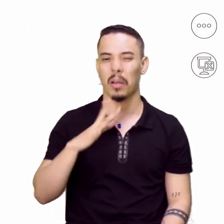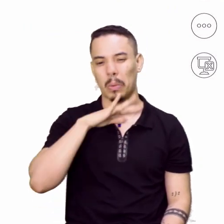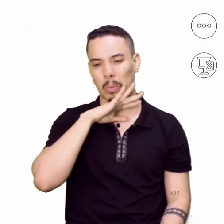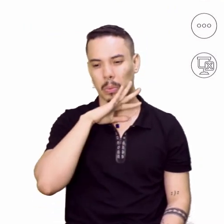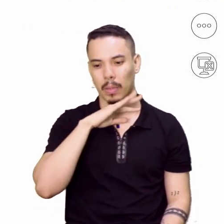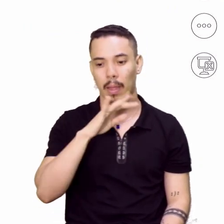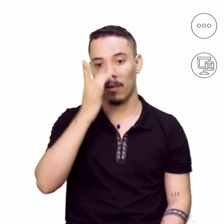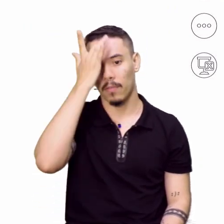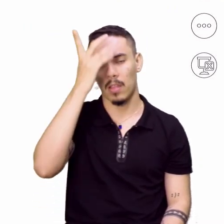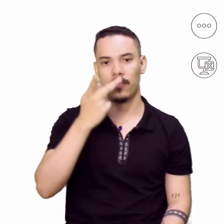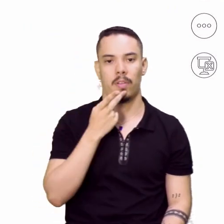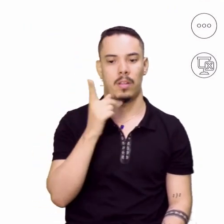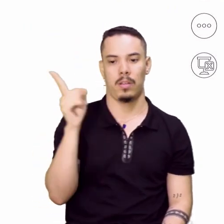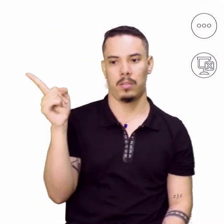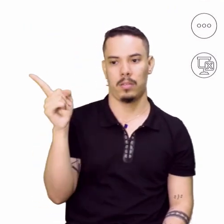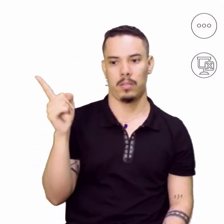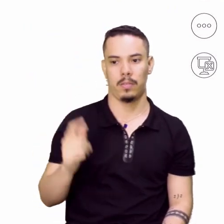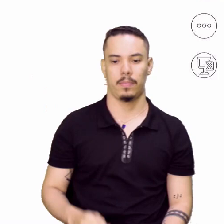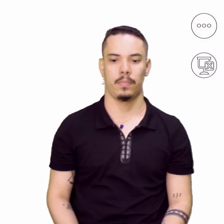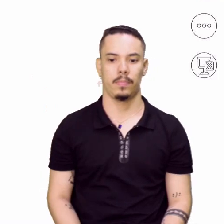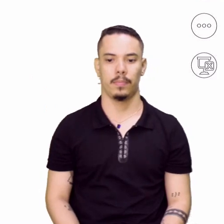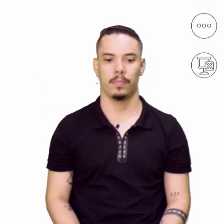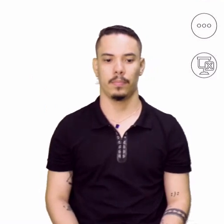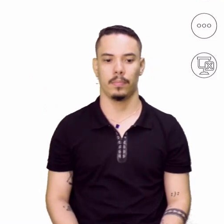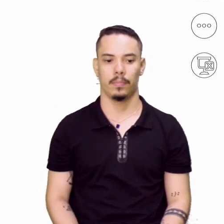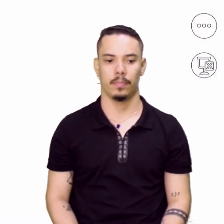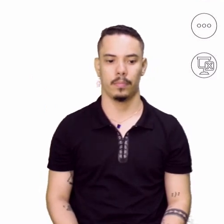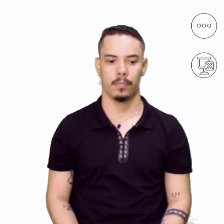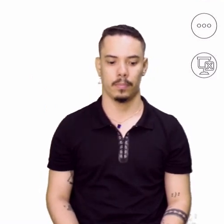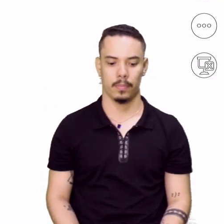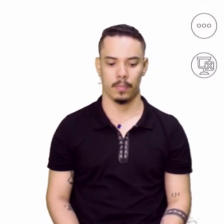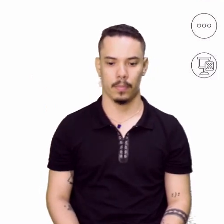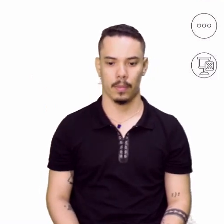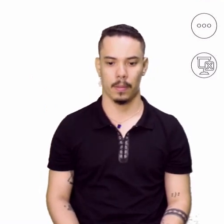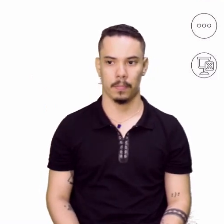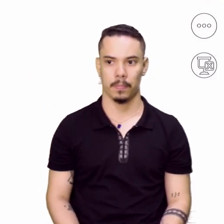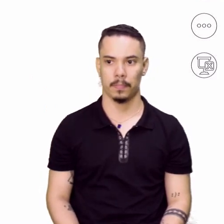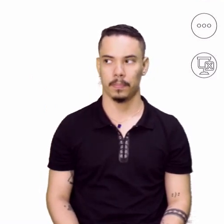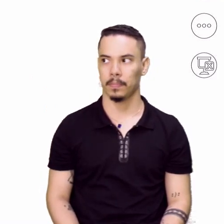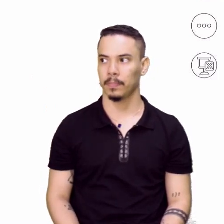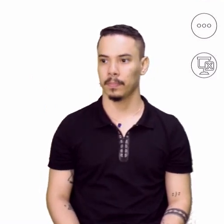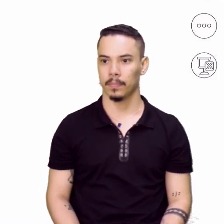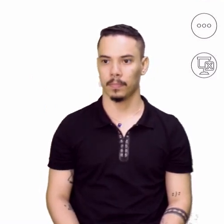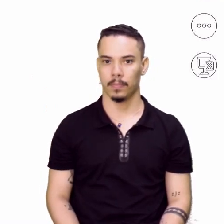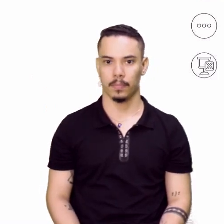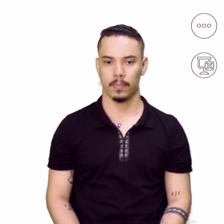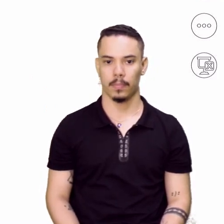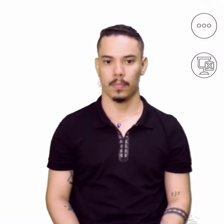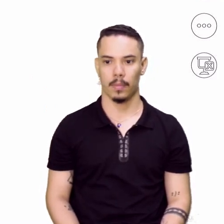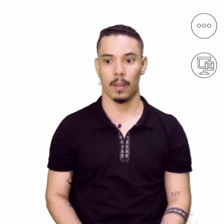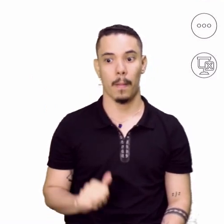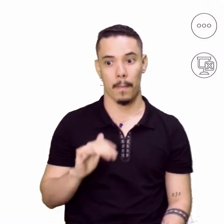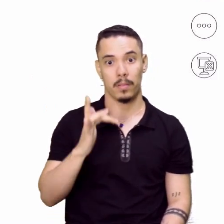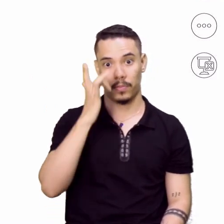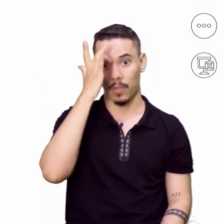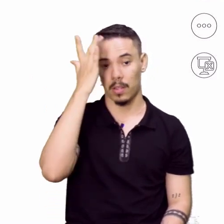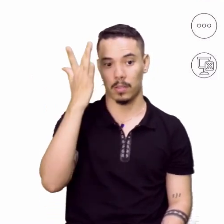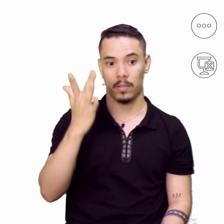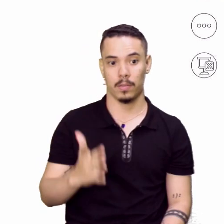mas é muito mais fácil você falar want sai muito mais fácil pra gente né